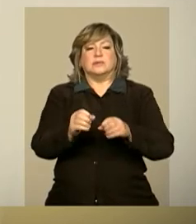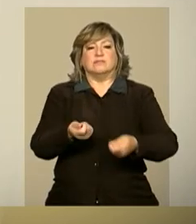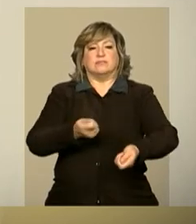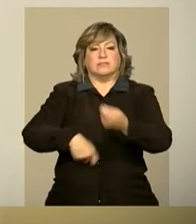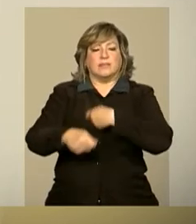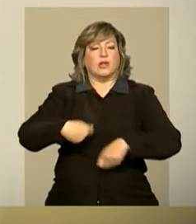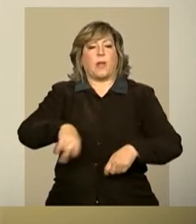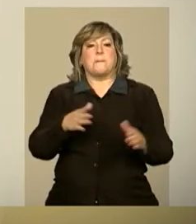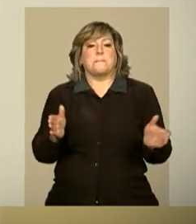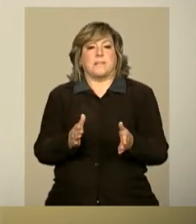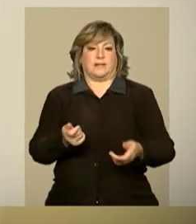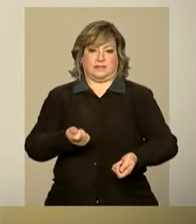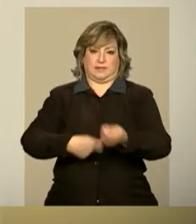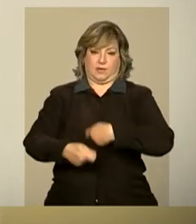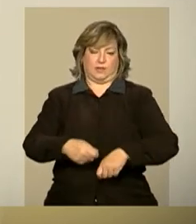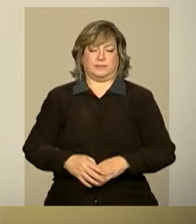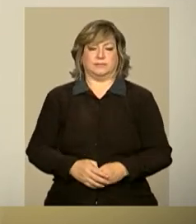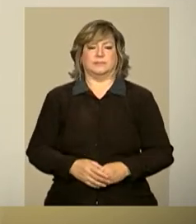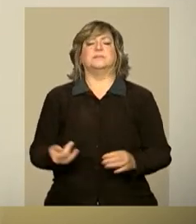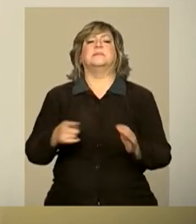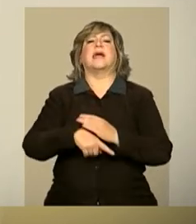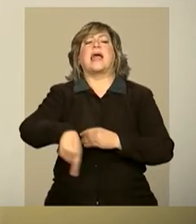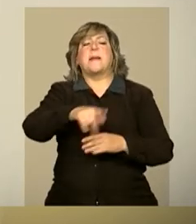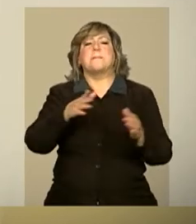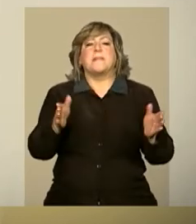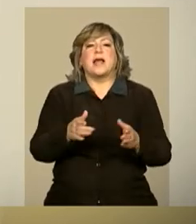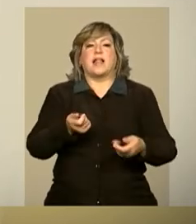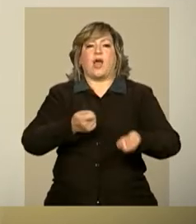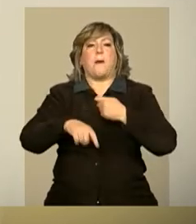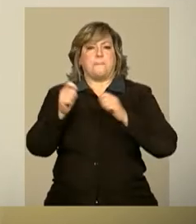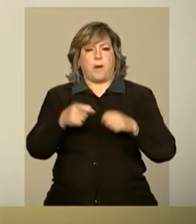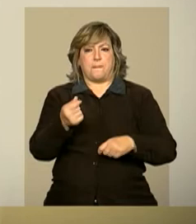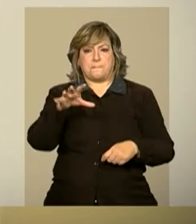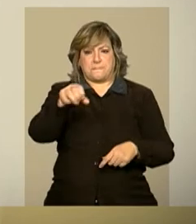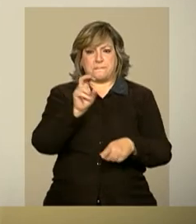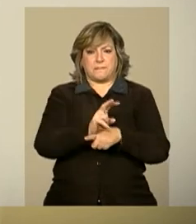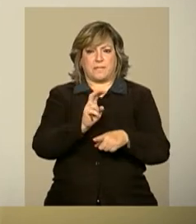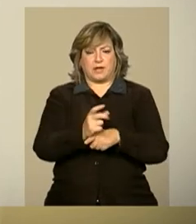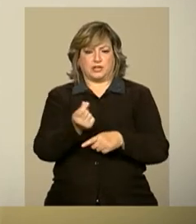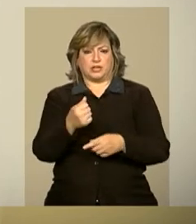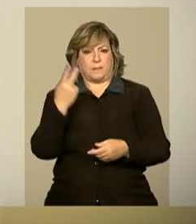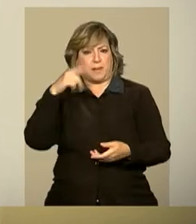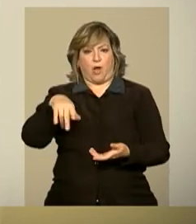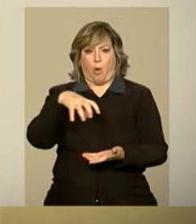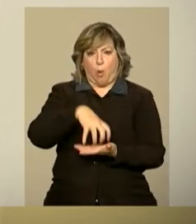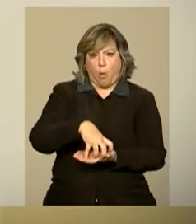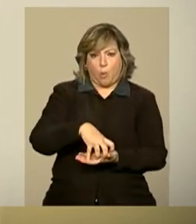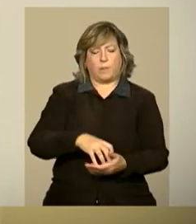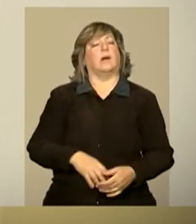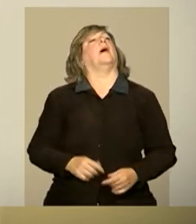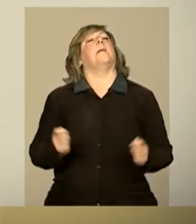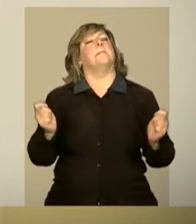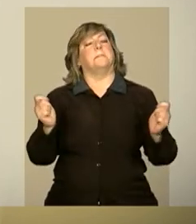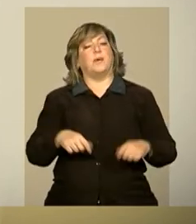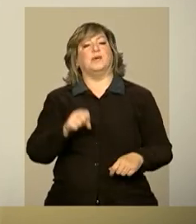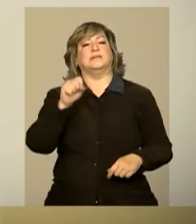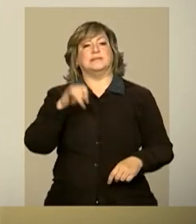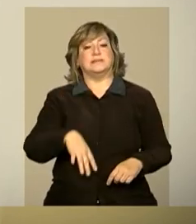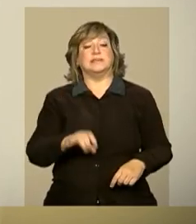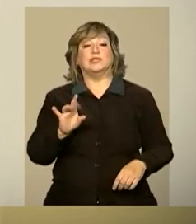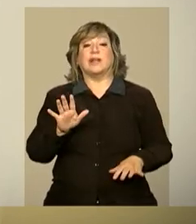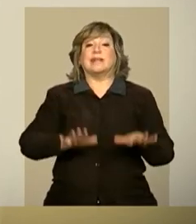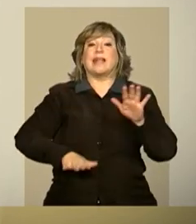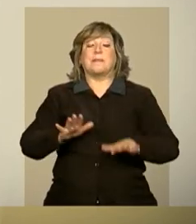micro empreendedores esses pequenos empreendedores também podem pegar crédito em grupo presidenta podem ser só depende